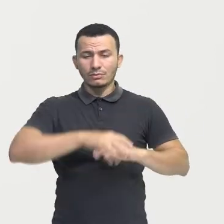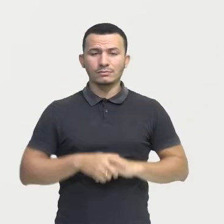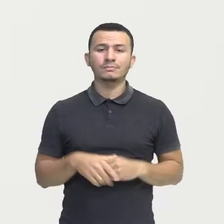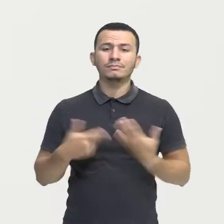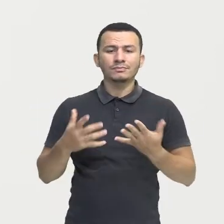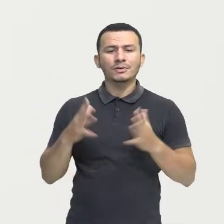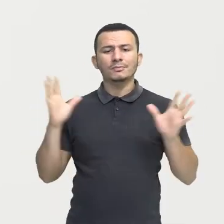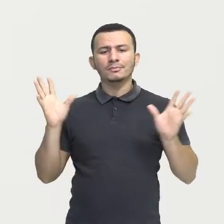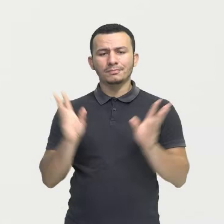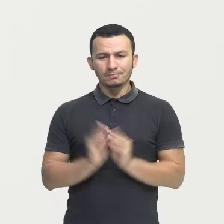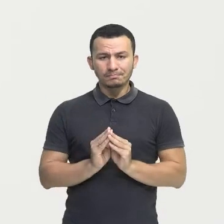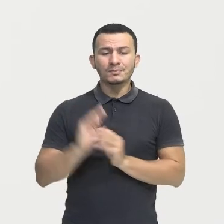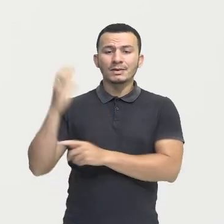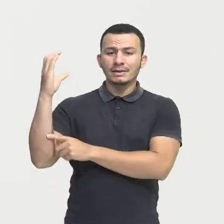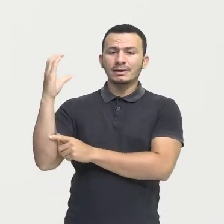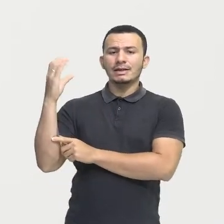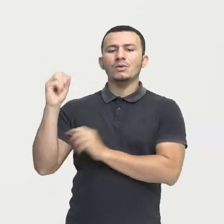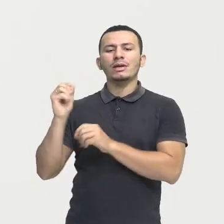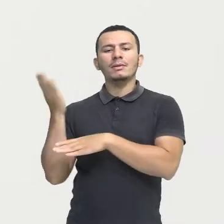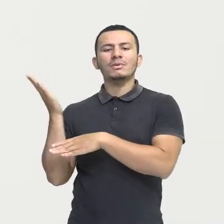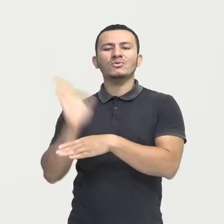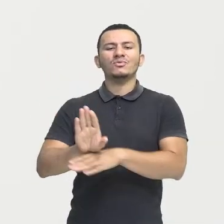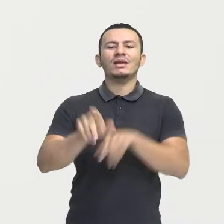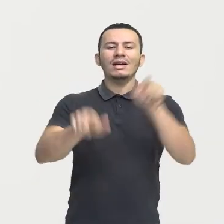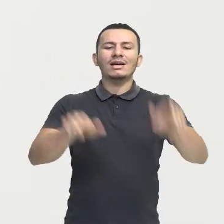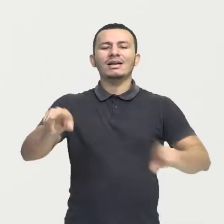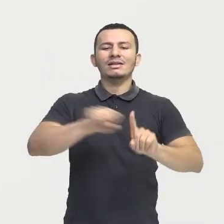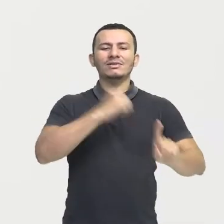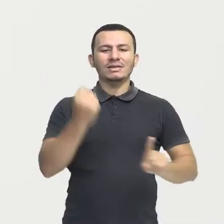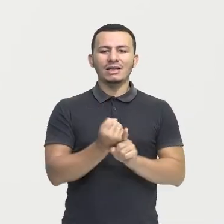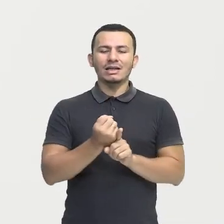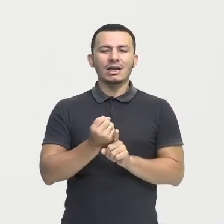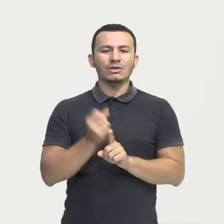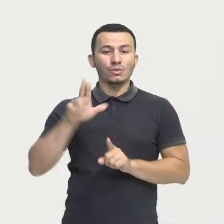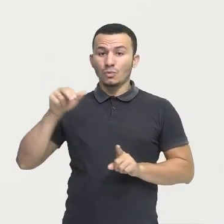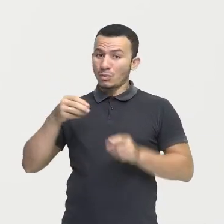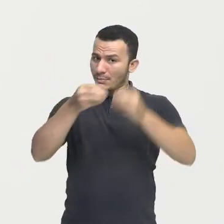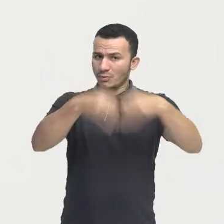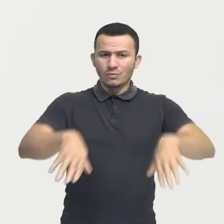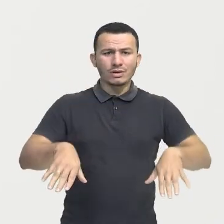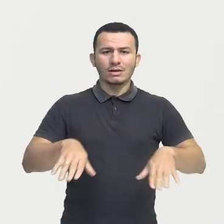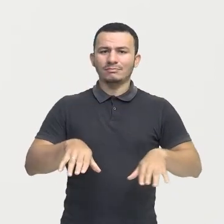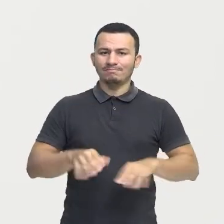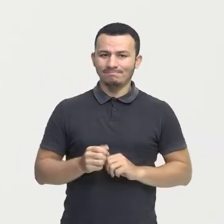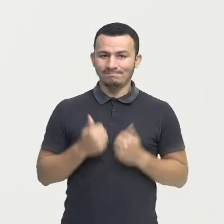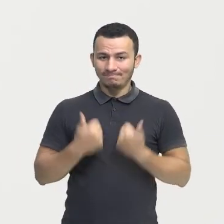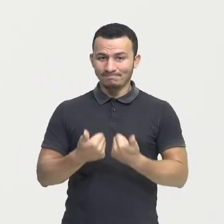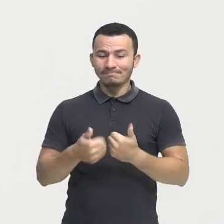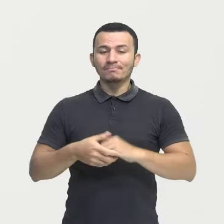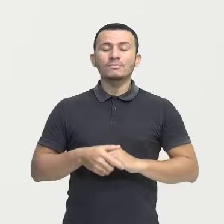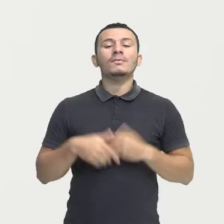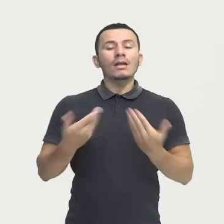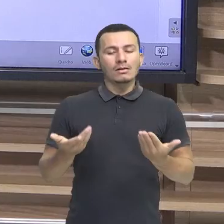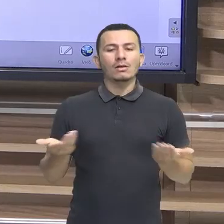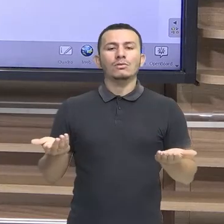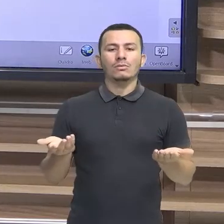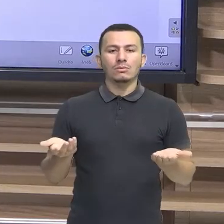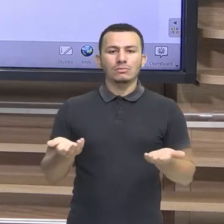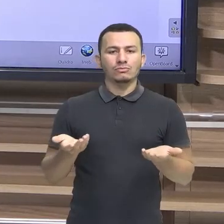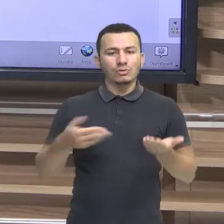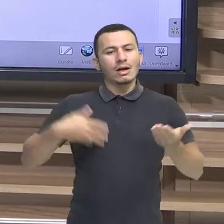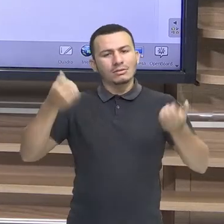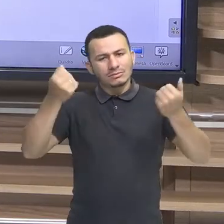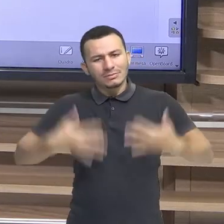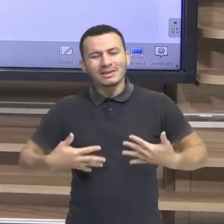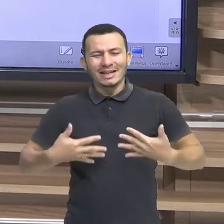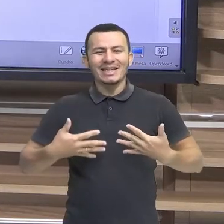a ciência tem que ser para o bem das pessoas e não nunca para fazer o mal. Tá certo? Então, pessoal, dito